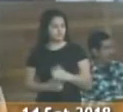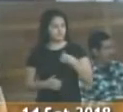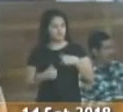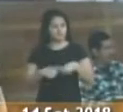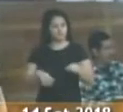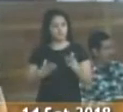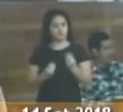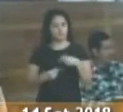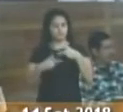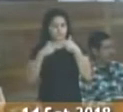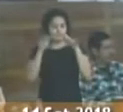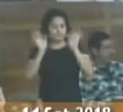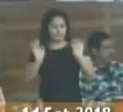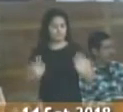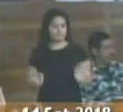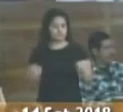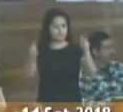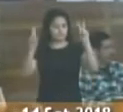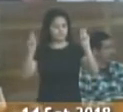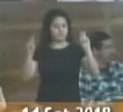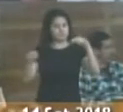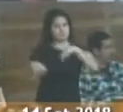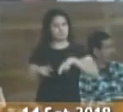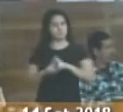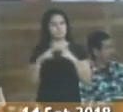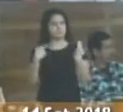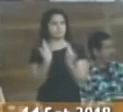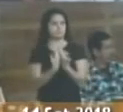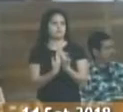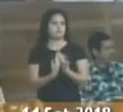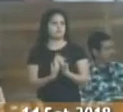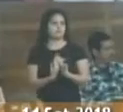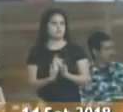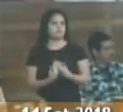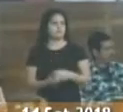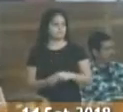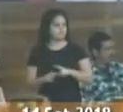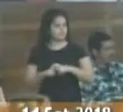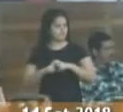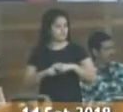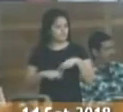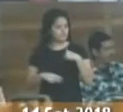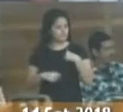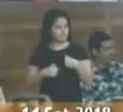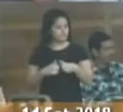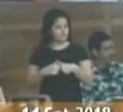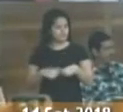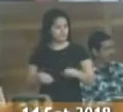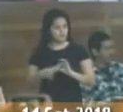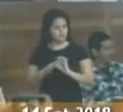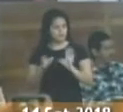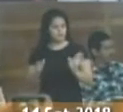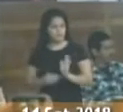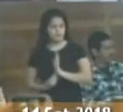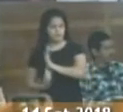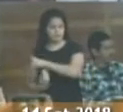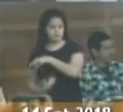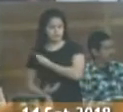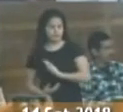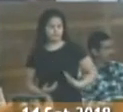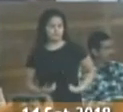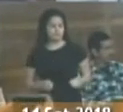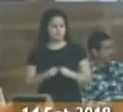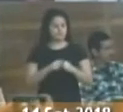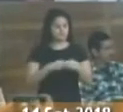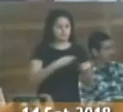muito feliz com o tema dessa audiência pública, por isso que me prontifiquei a ajudar o deputado nessa questão de fazer